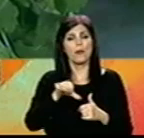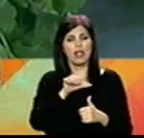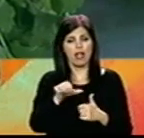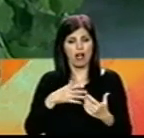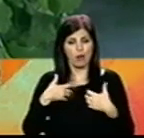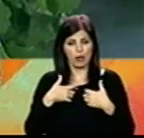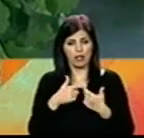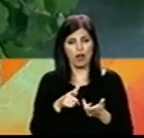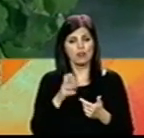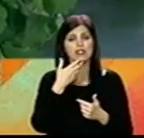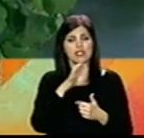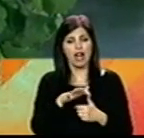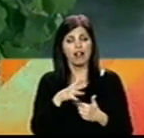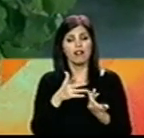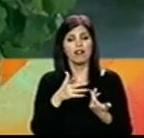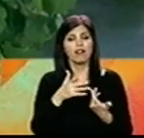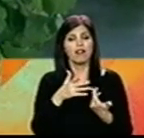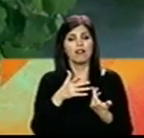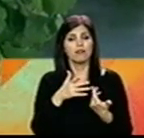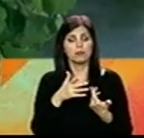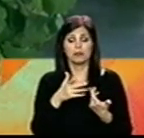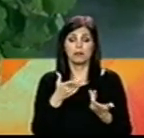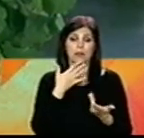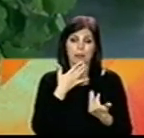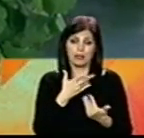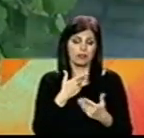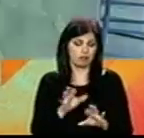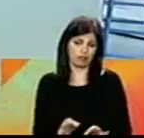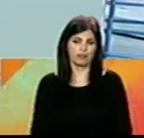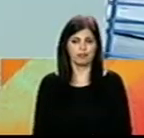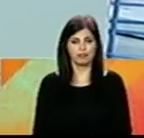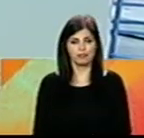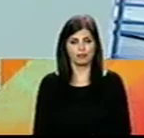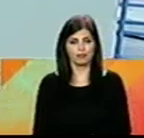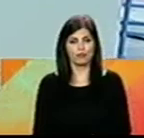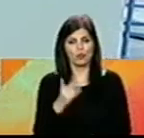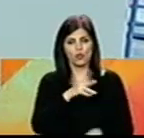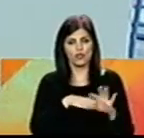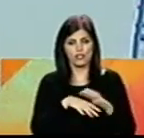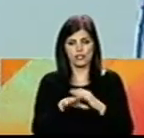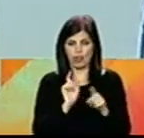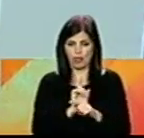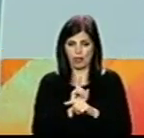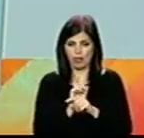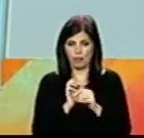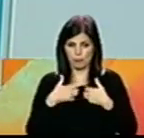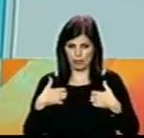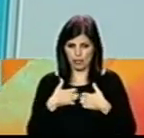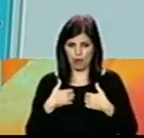sal e pimenta quanto baste. Pronto. Sucesso e fim. Para esta receita. E vão os dois cozinhar bacalhau, não é? Posso começar, então. Assim.